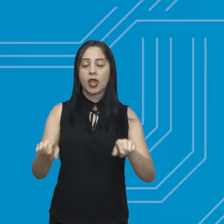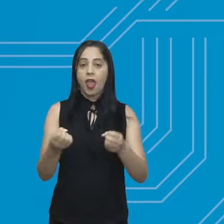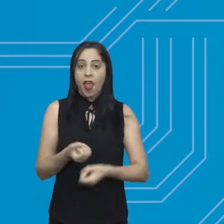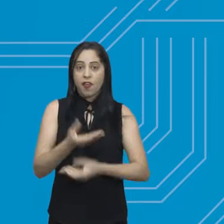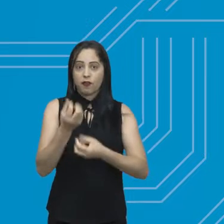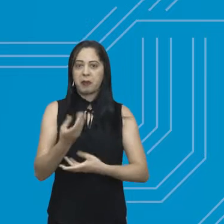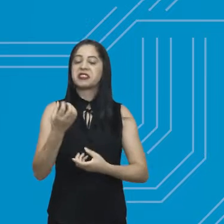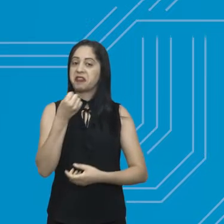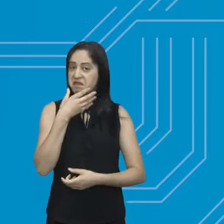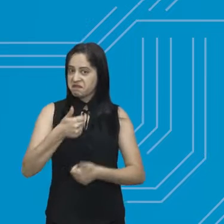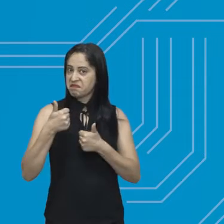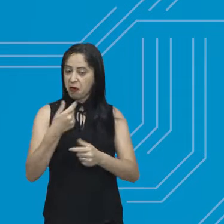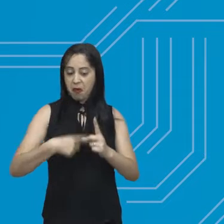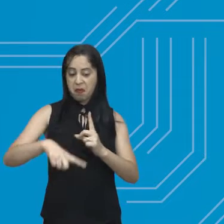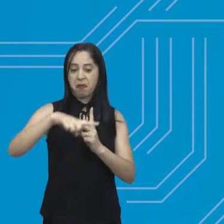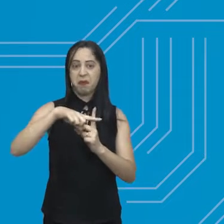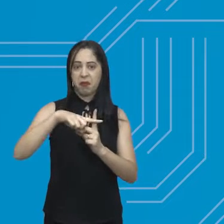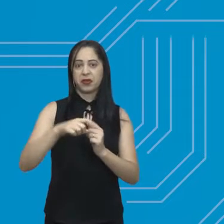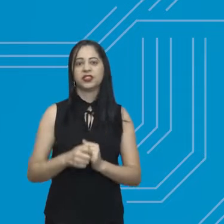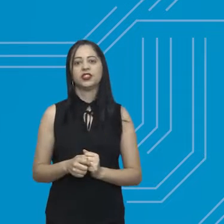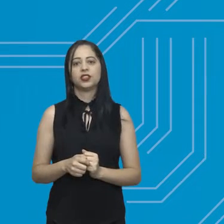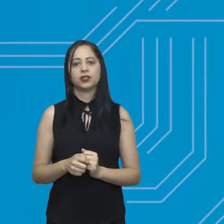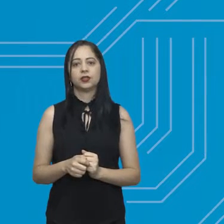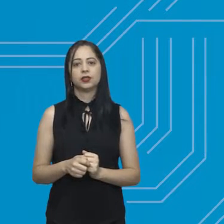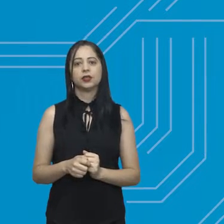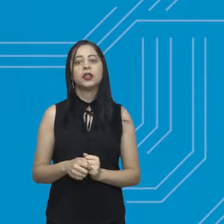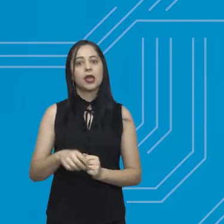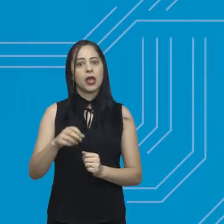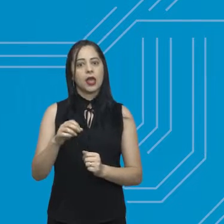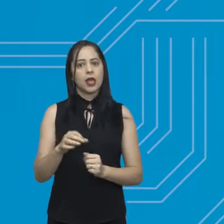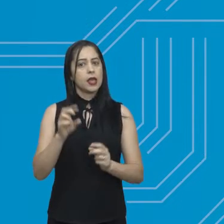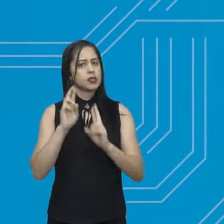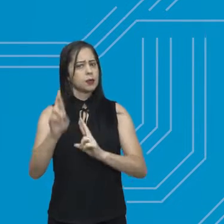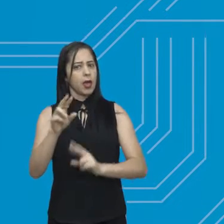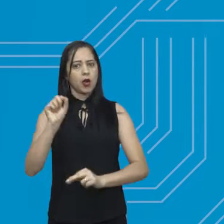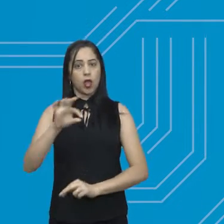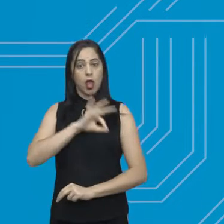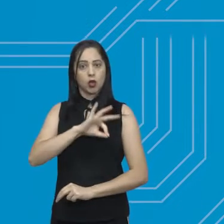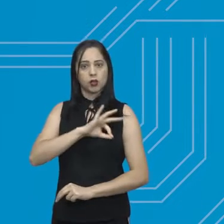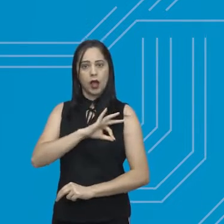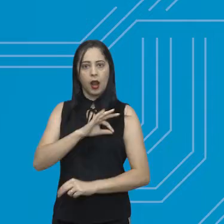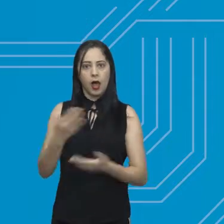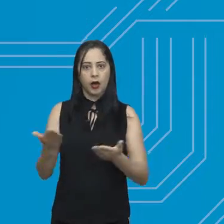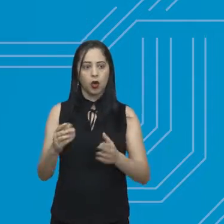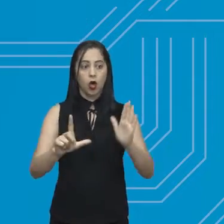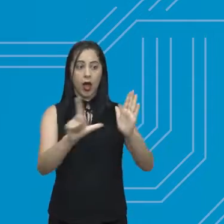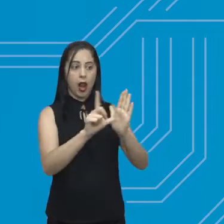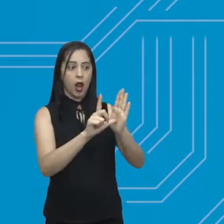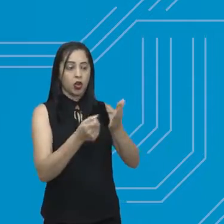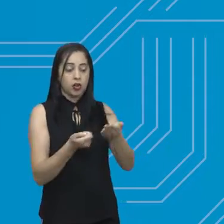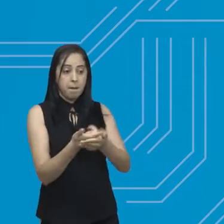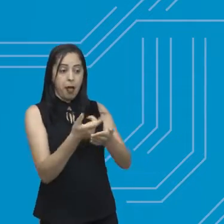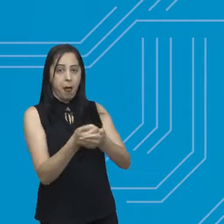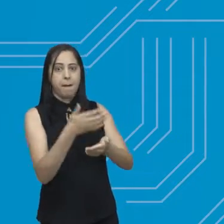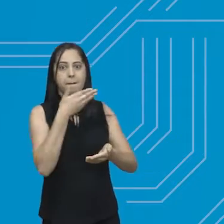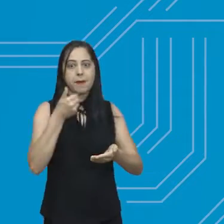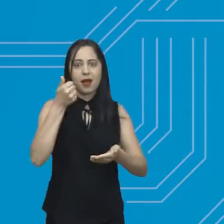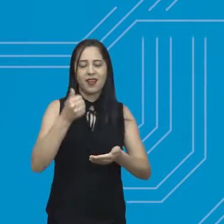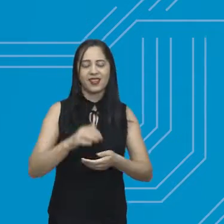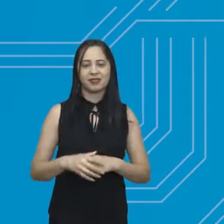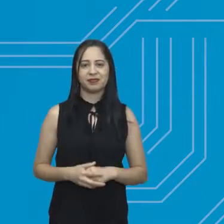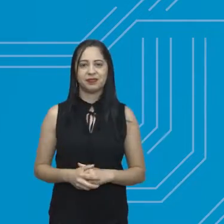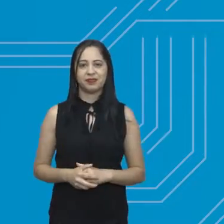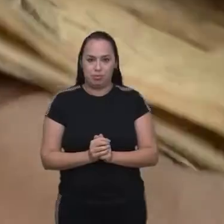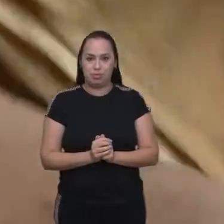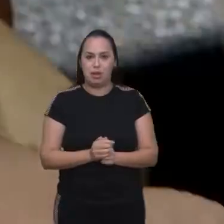a notícia também repercutiu positivamente e o nosso município espera que esse adiantamento possa reforçar as vendas no comércio da